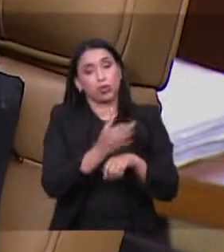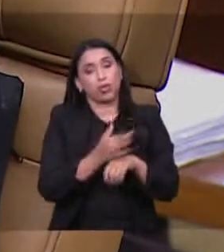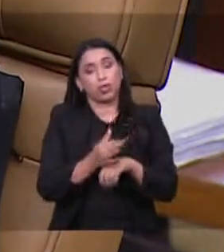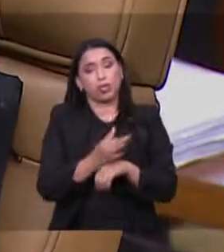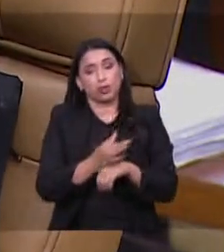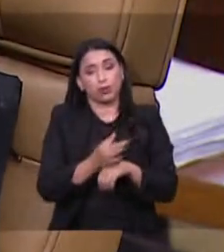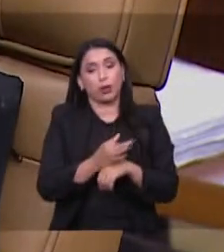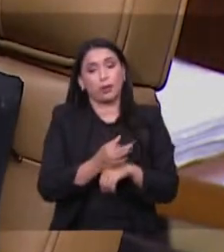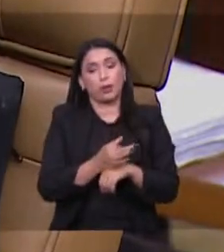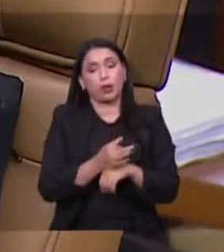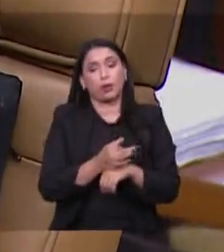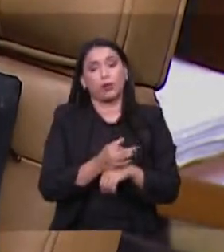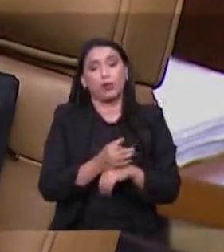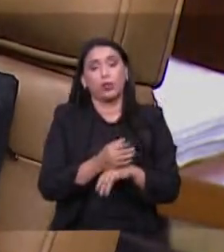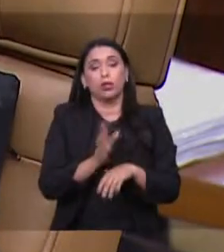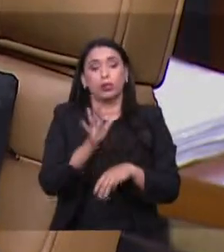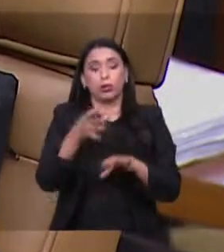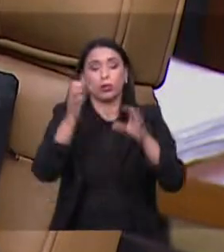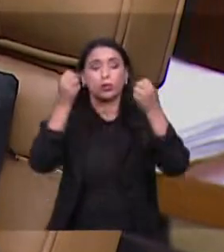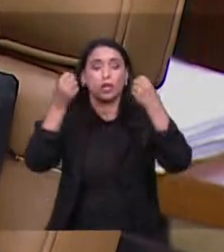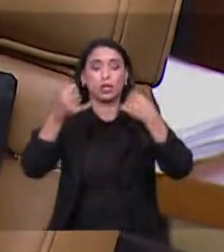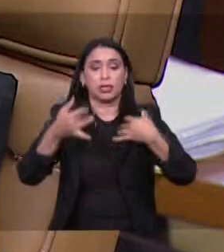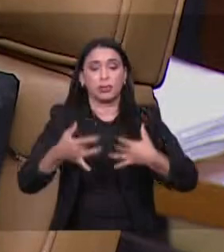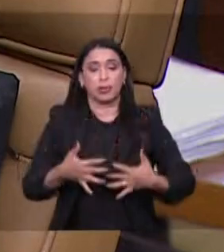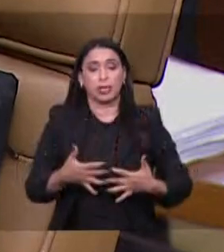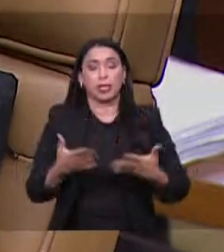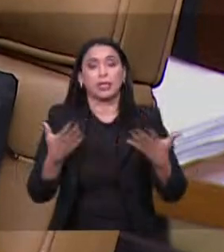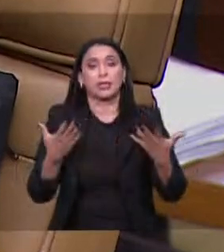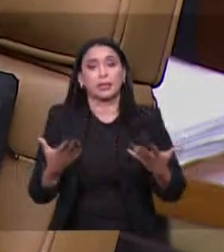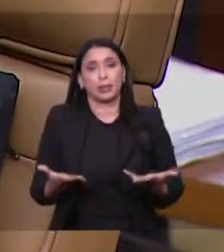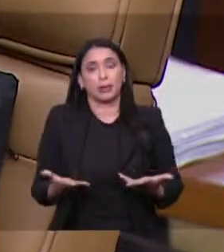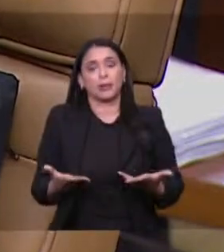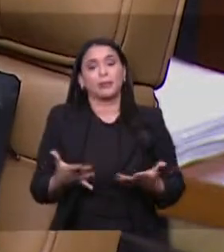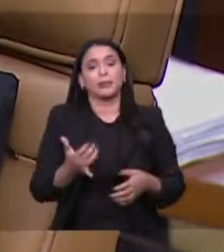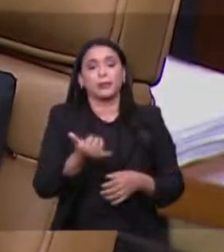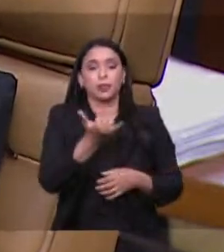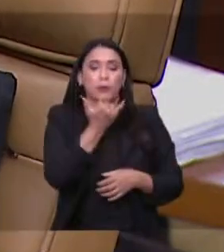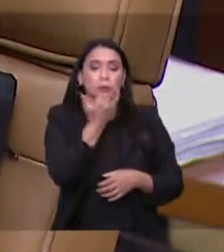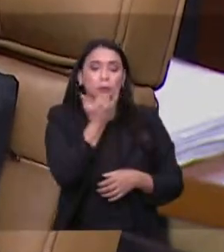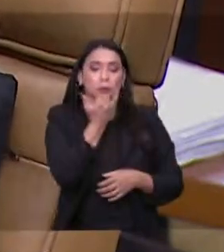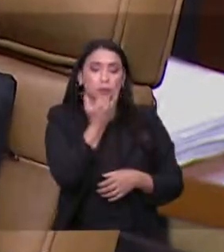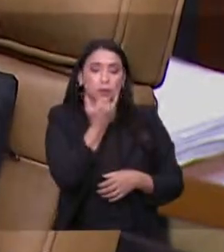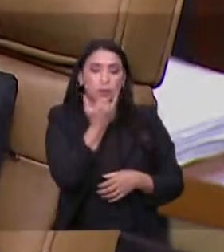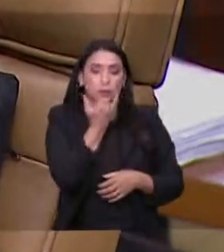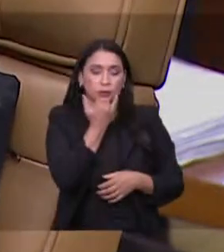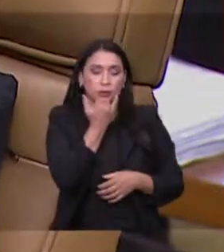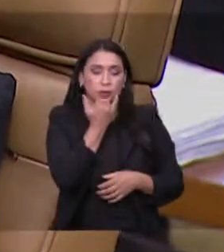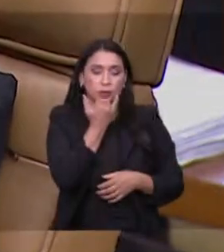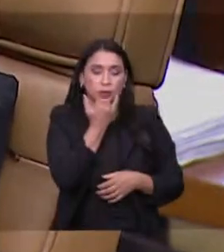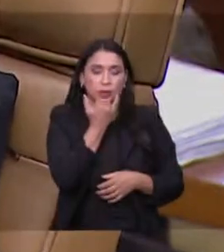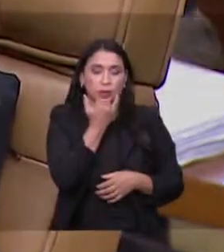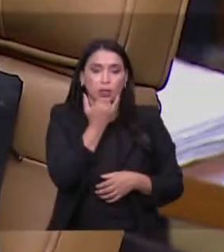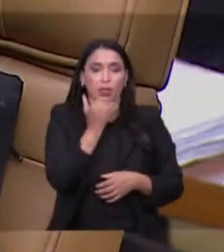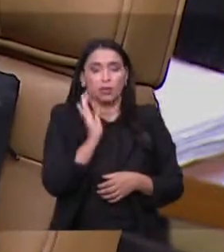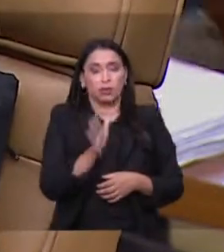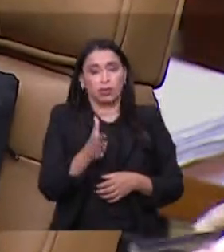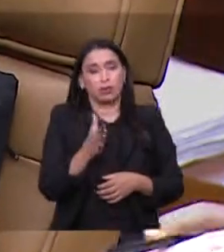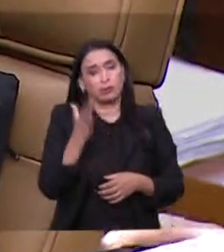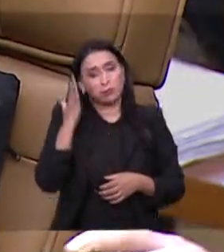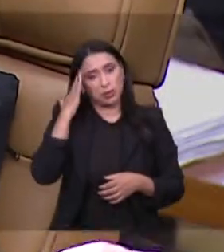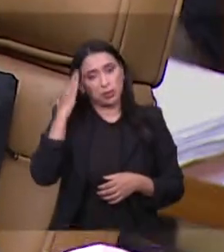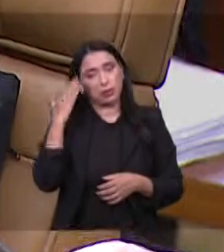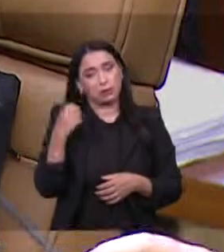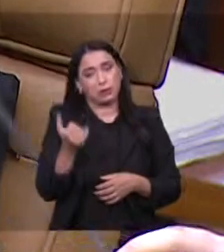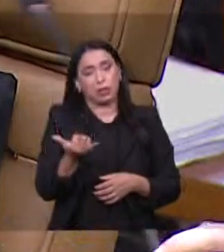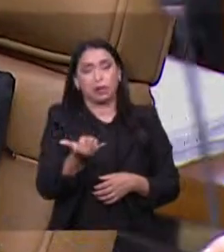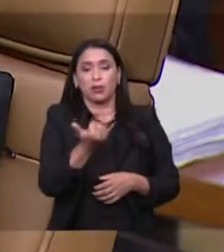razões que eu mencionei. Então, eu peço todas as vênias, mas era previsível, eu